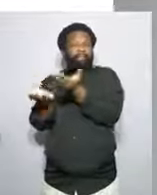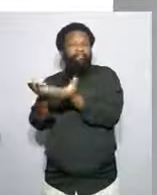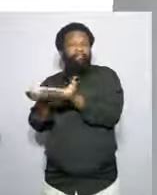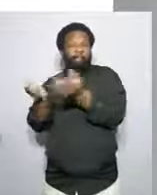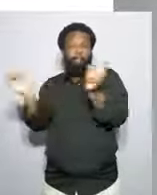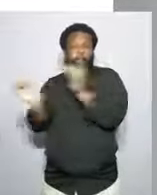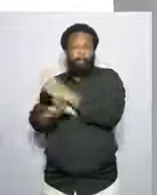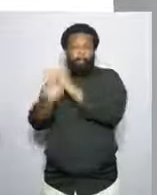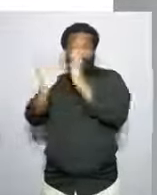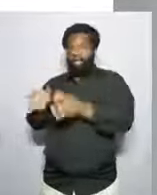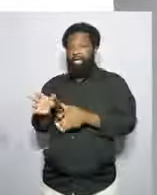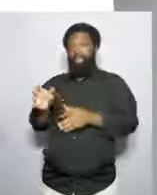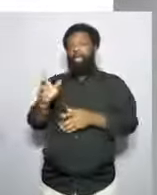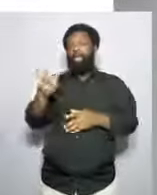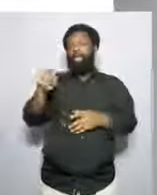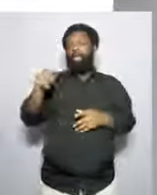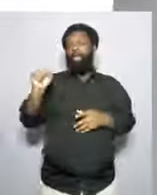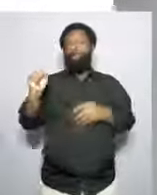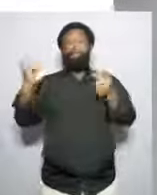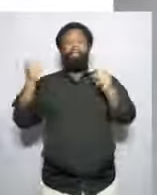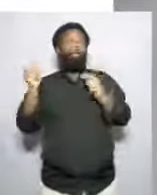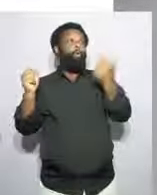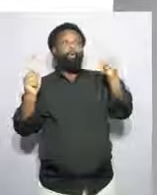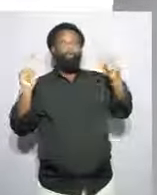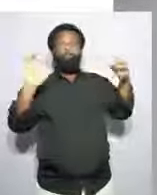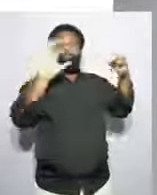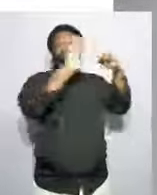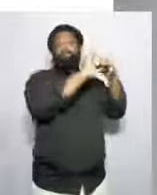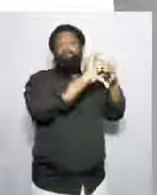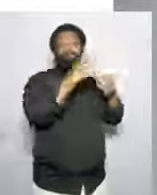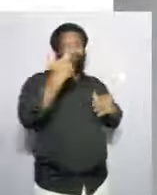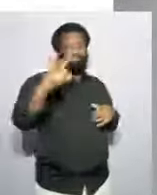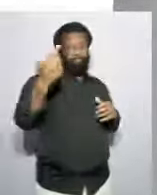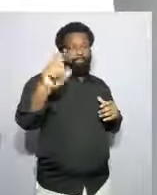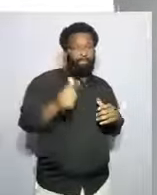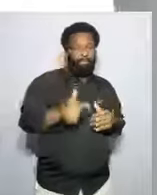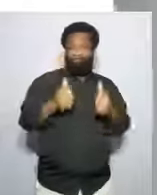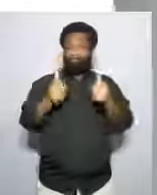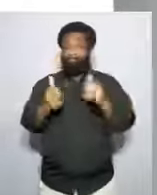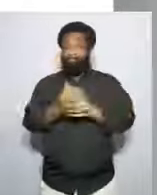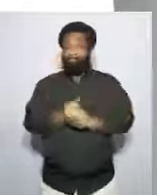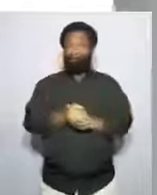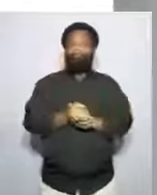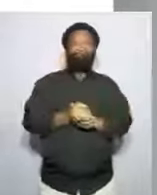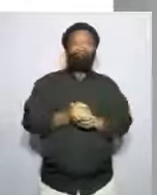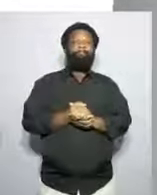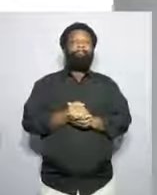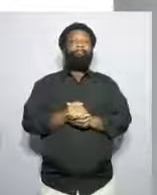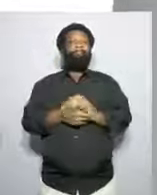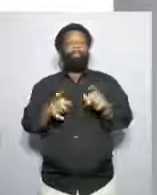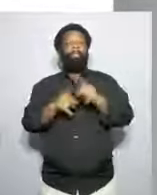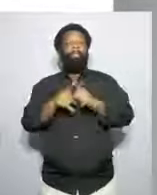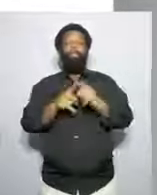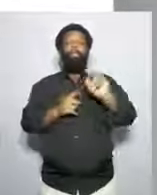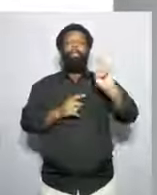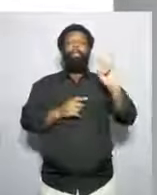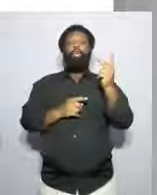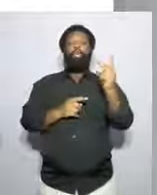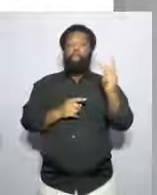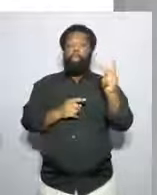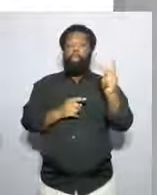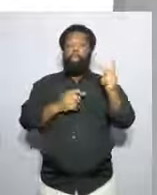têm tendência de se ligar a outros elementos, tudo bem? E o hidrogênio, a gente